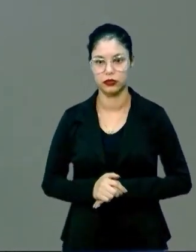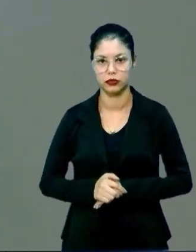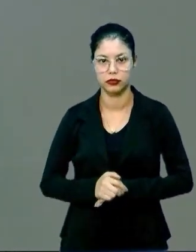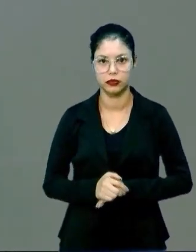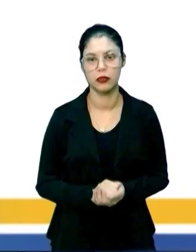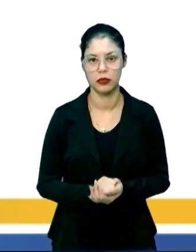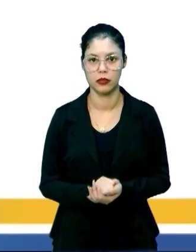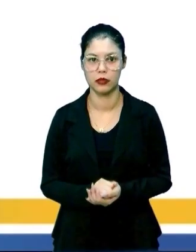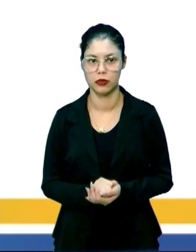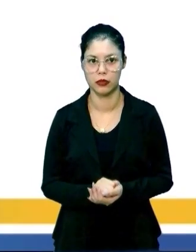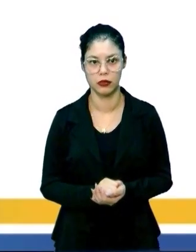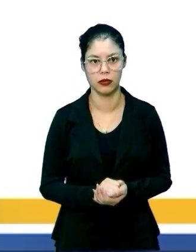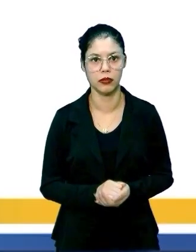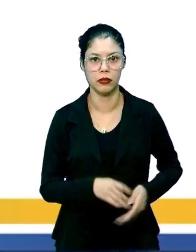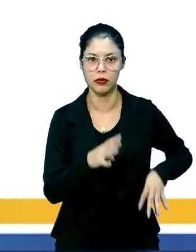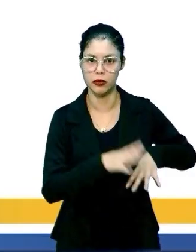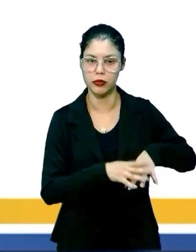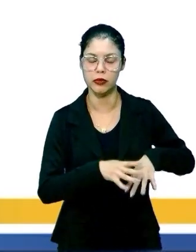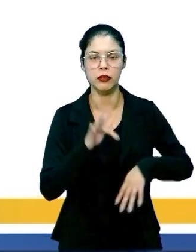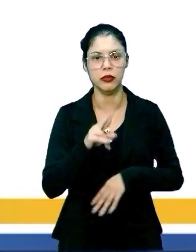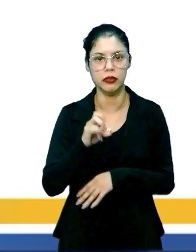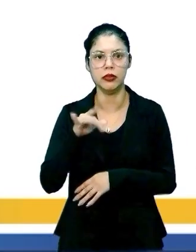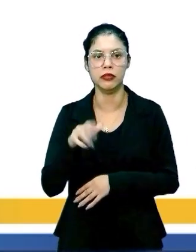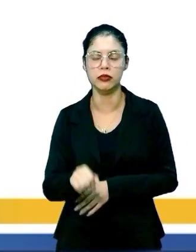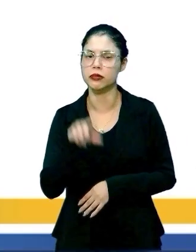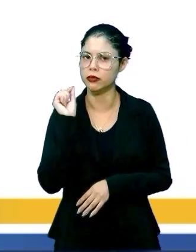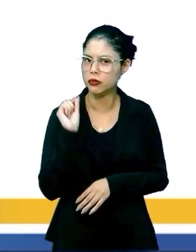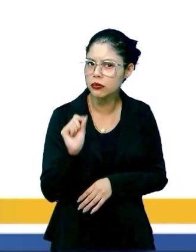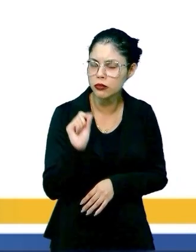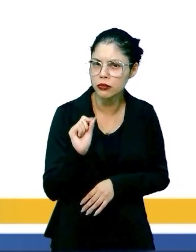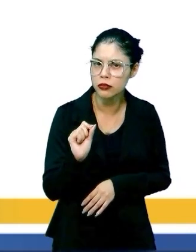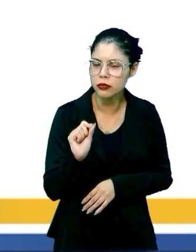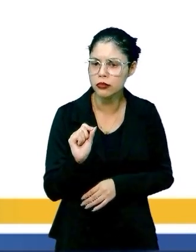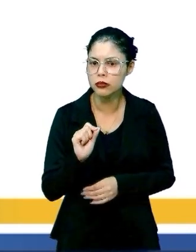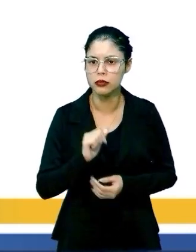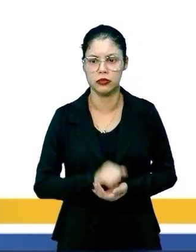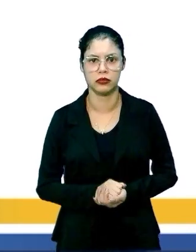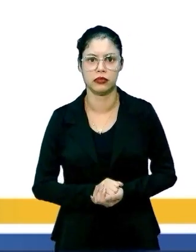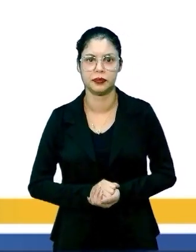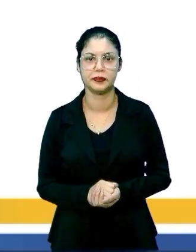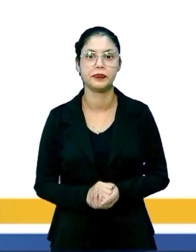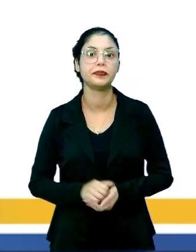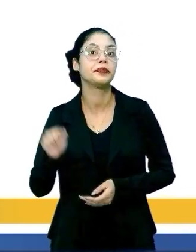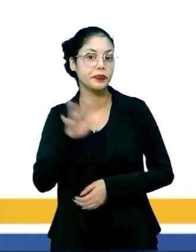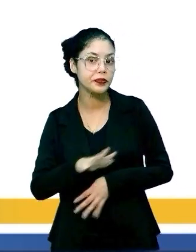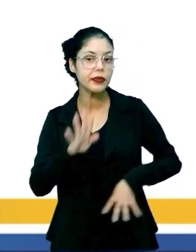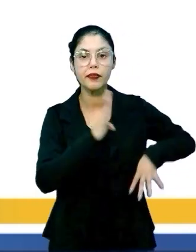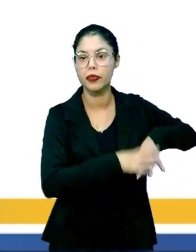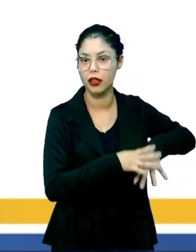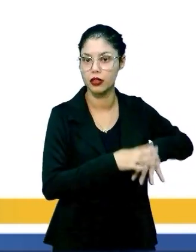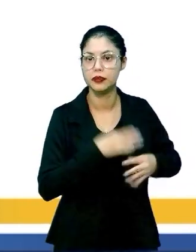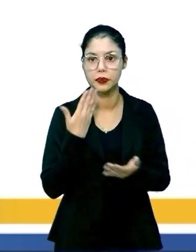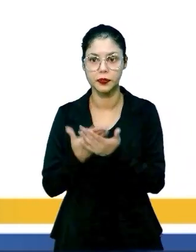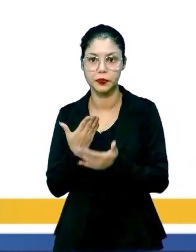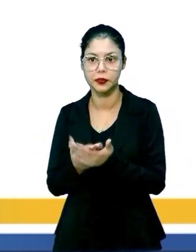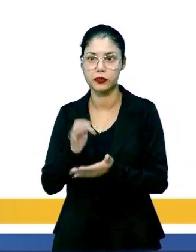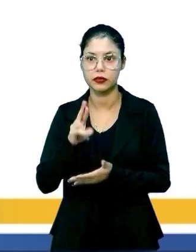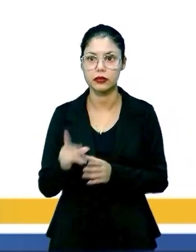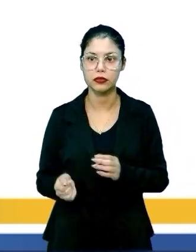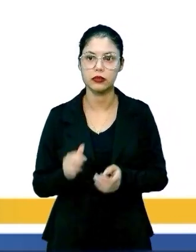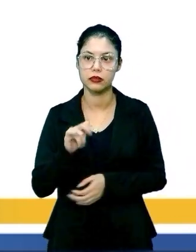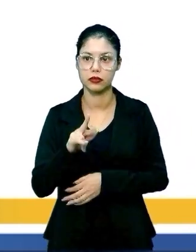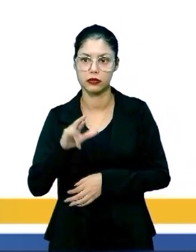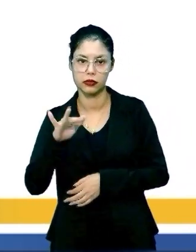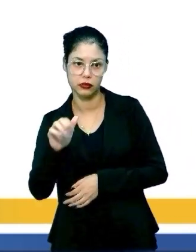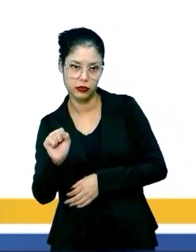nossa aula. Matemática financeira. O que é a matemática financeira? É a área da matemática que estuda a equivalência